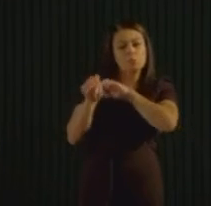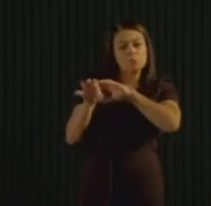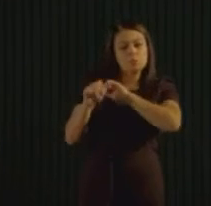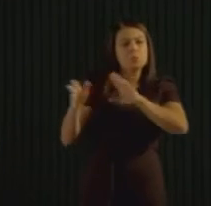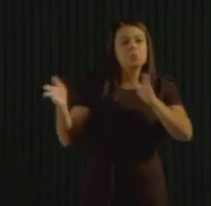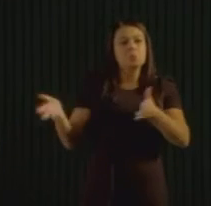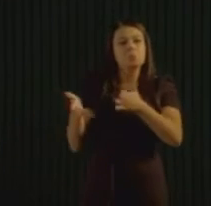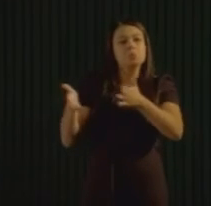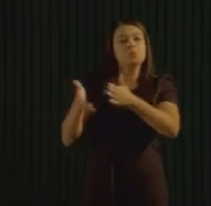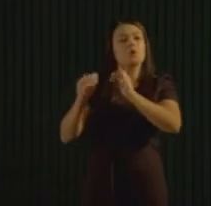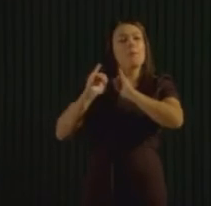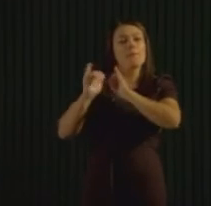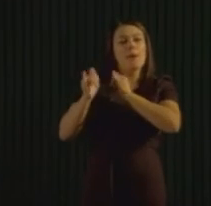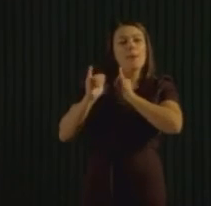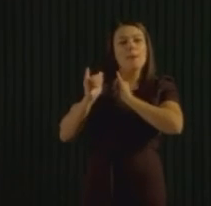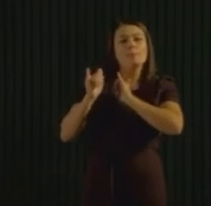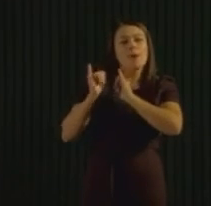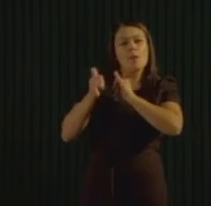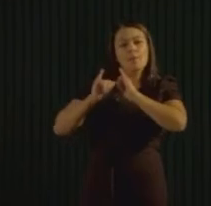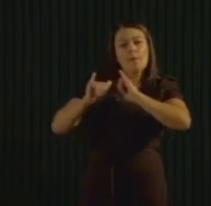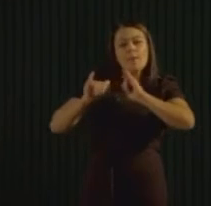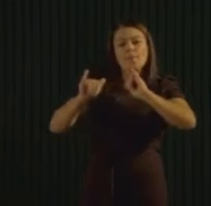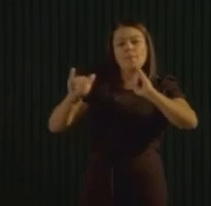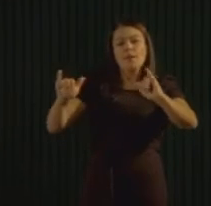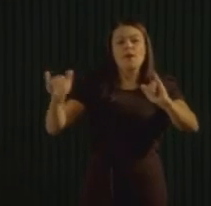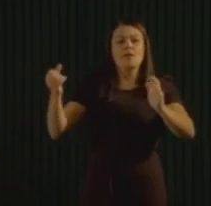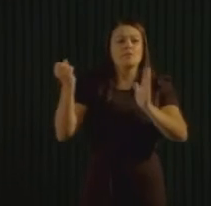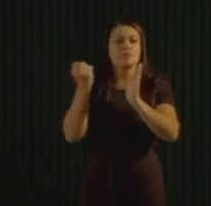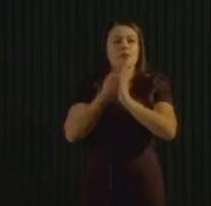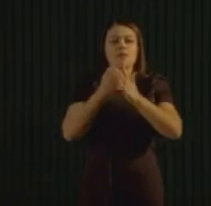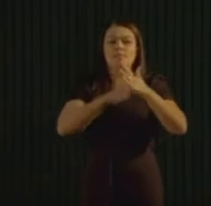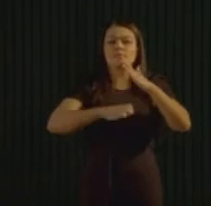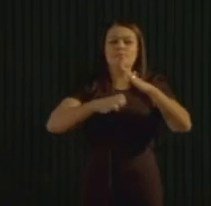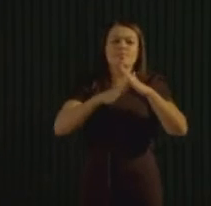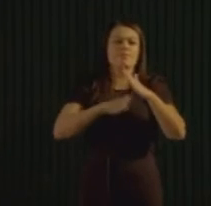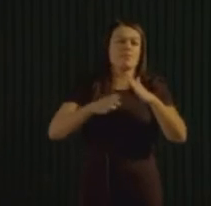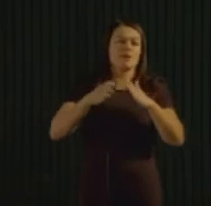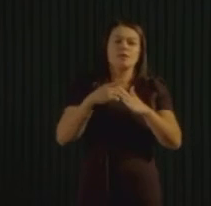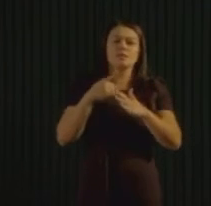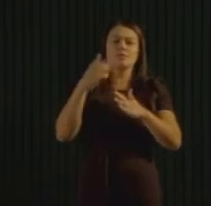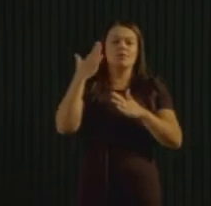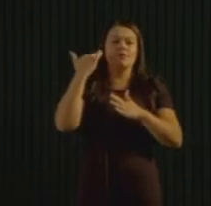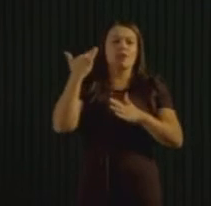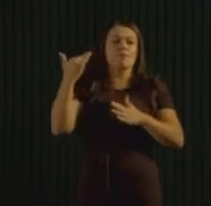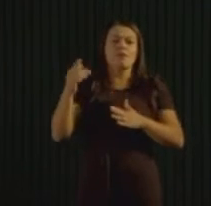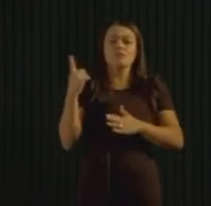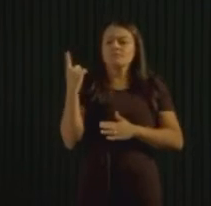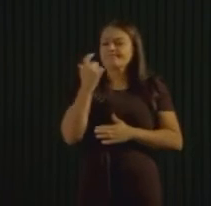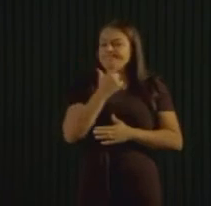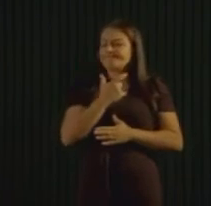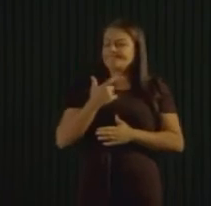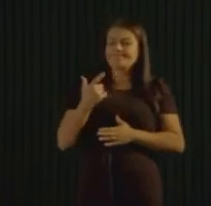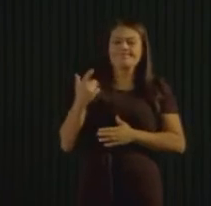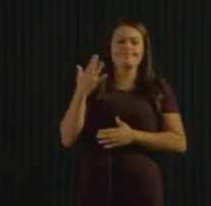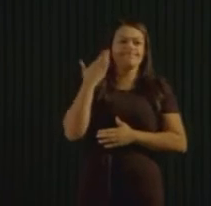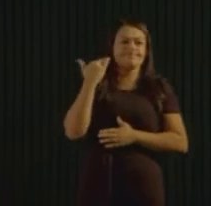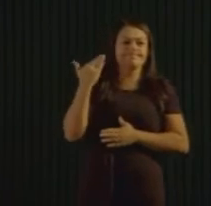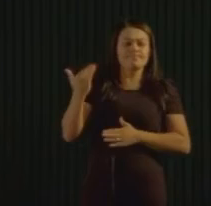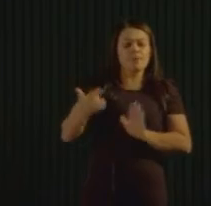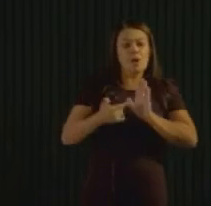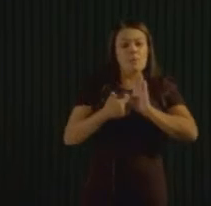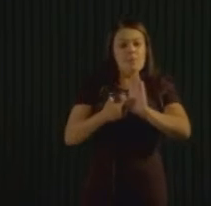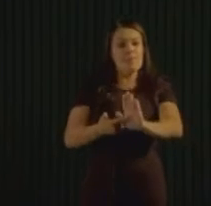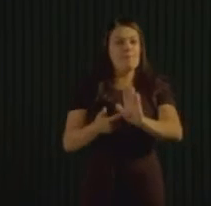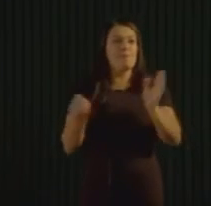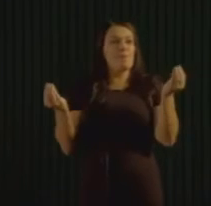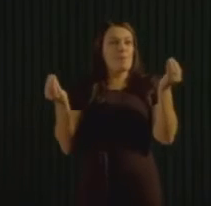trazendo verdade para um produto, para uma empresa que tem uma marca das mais valiosas hoje do mundo na área de cosmética e perfumaria,